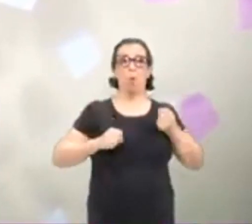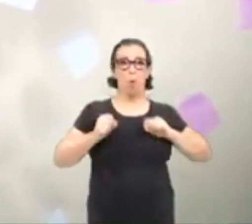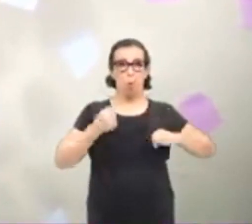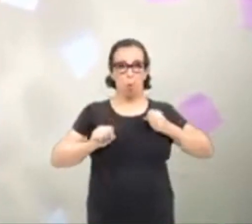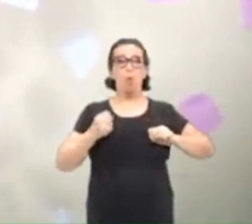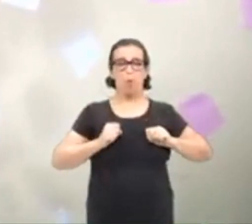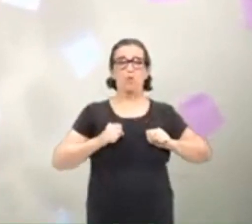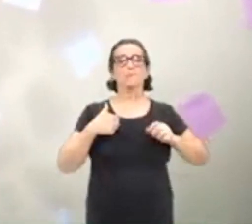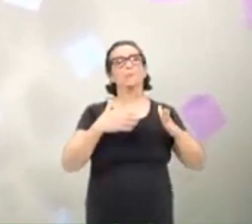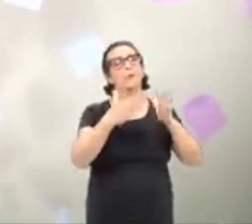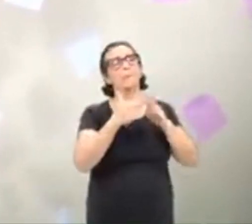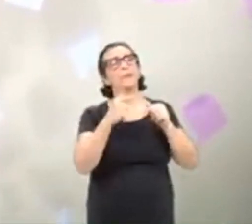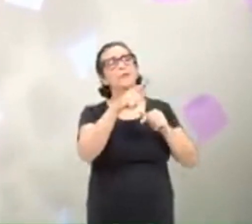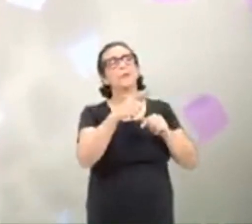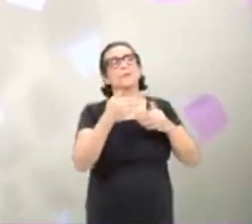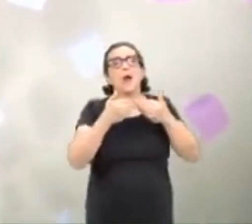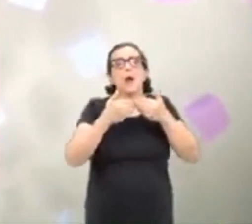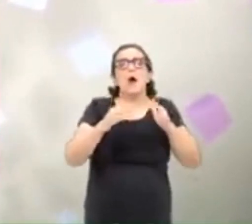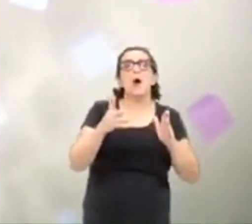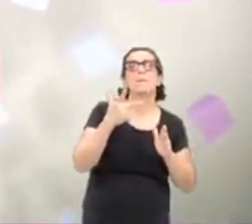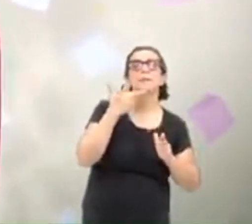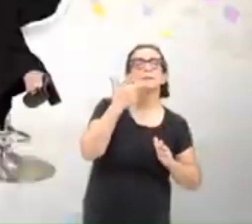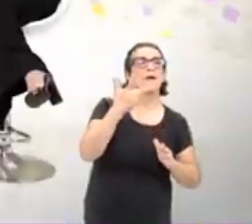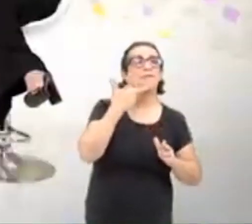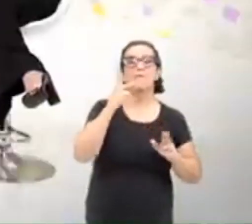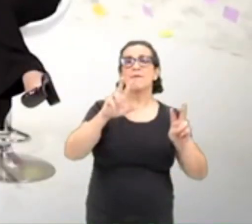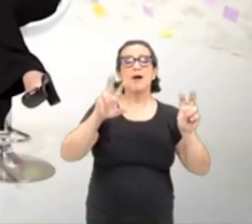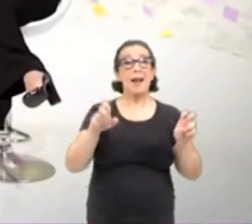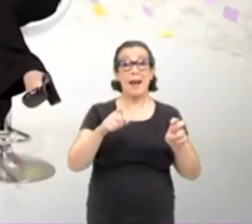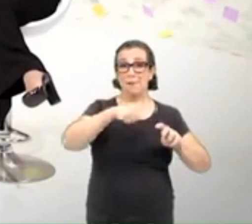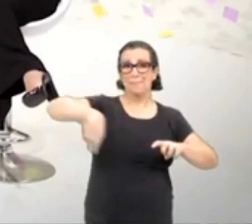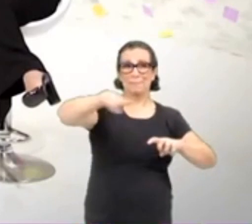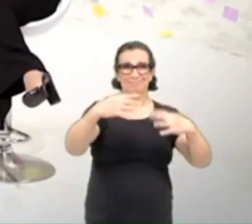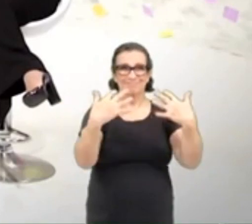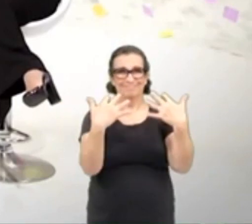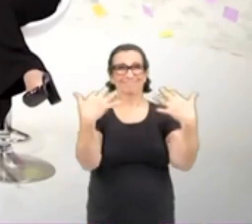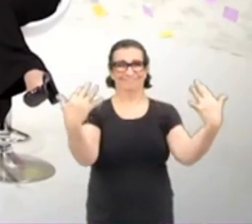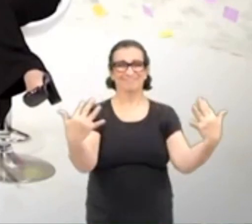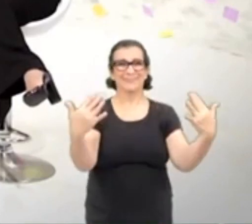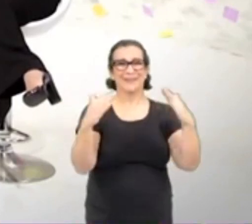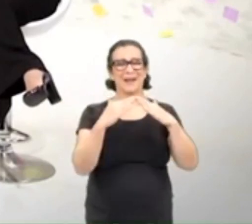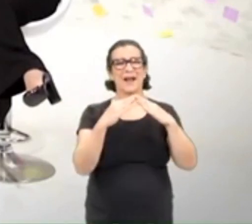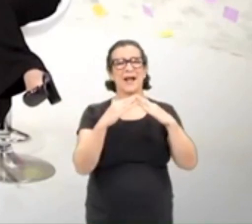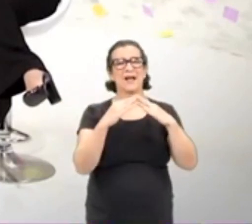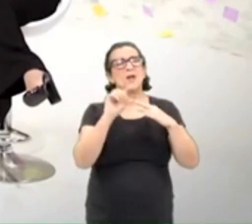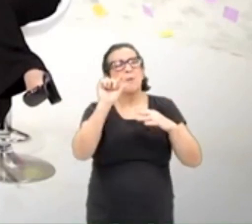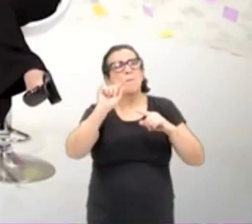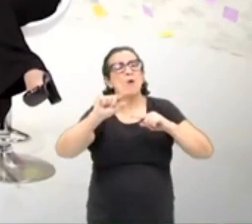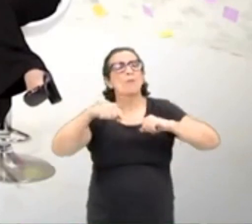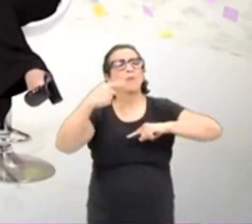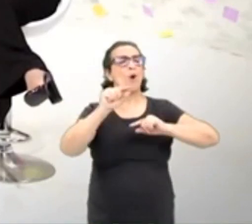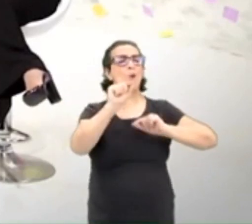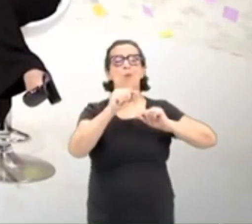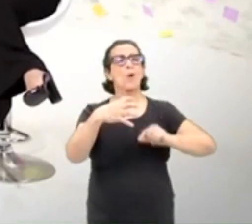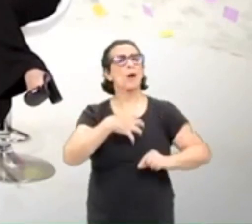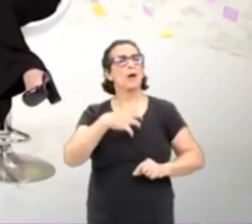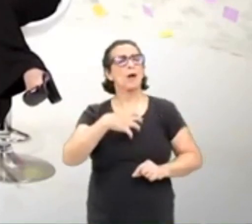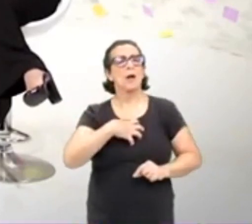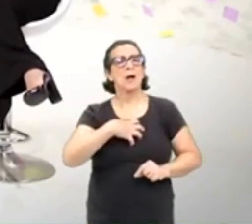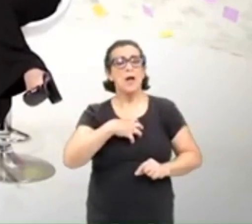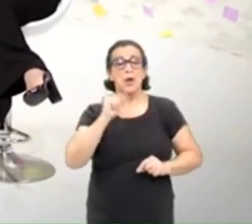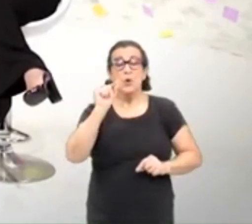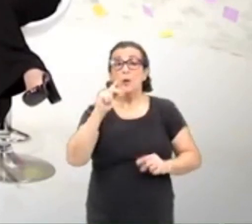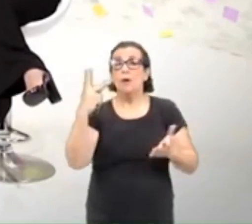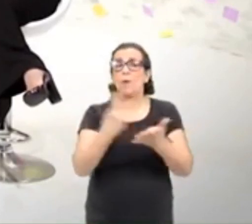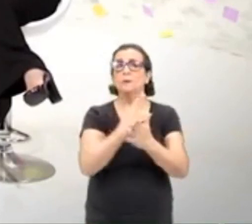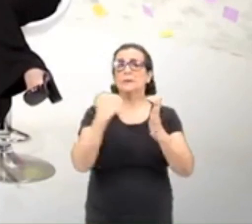é eu vou pedir então para você começar a falando é para quem está nos assistindo em casa um pouco mais sobre esse estado afetivo e o que o